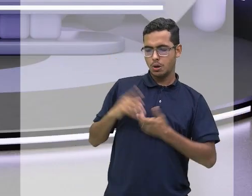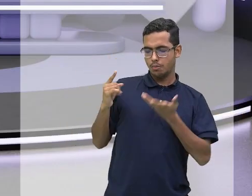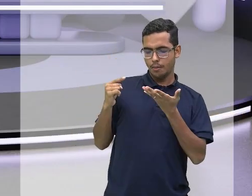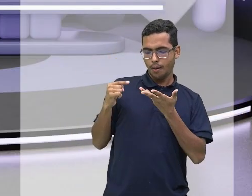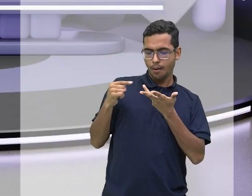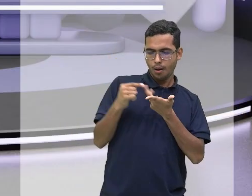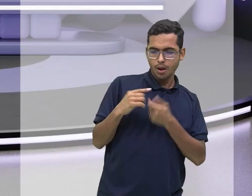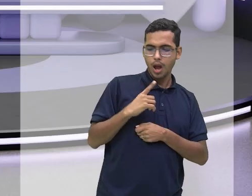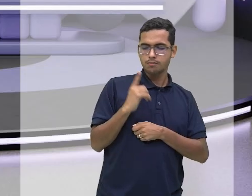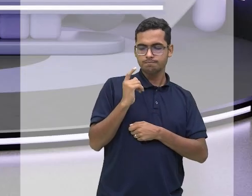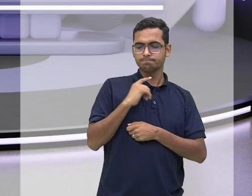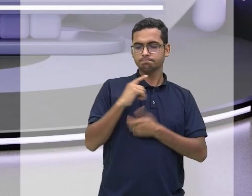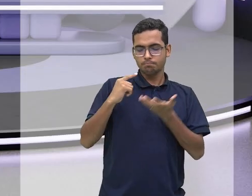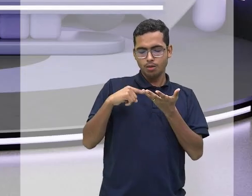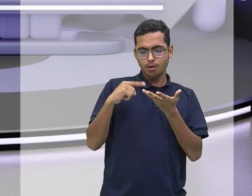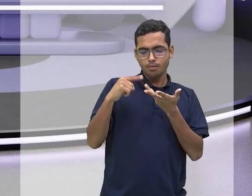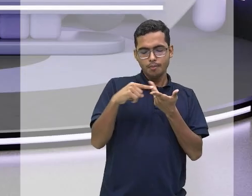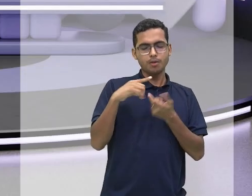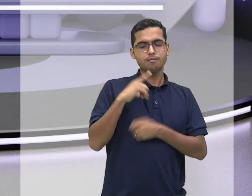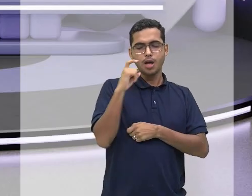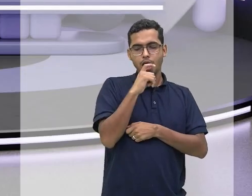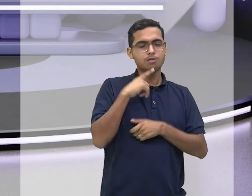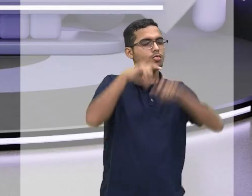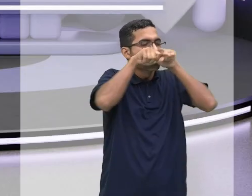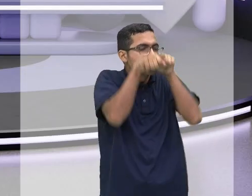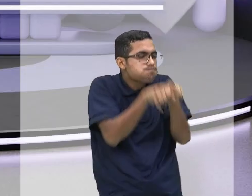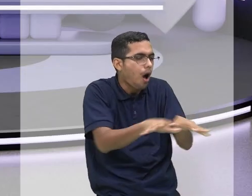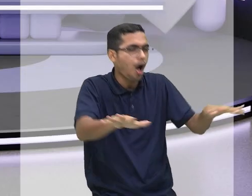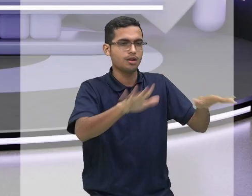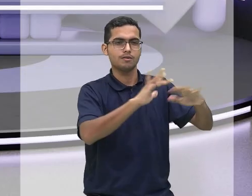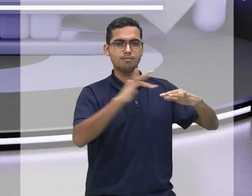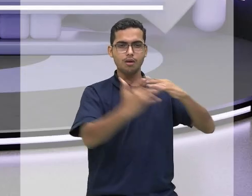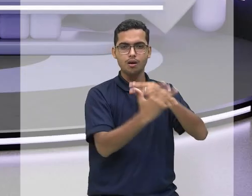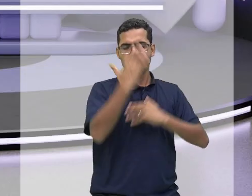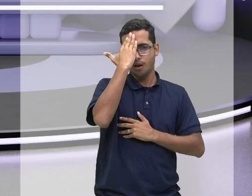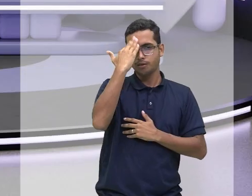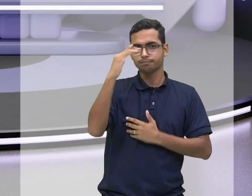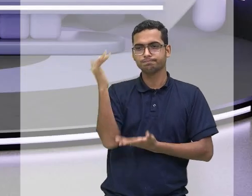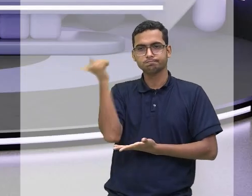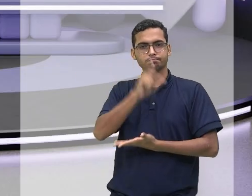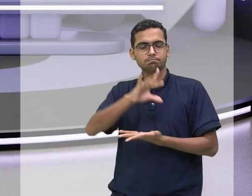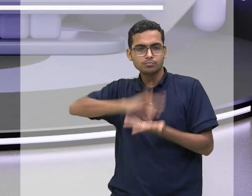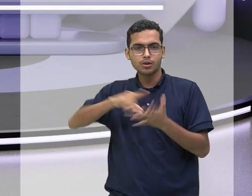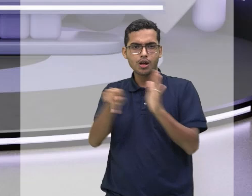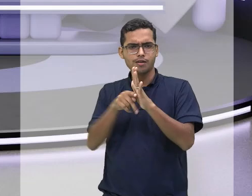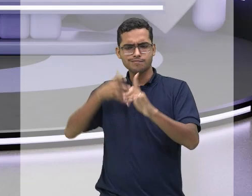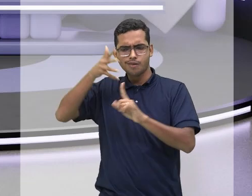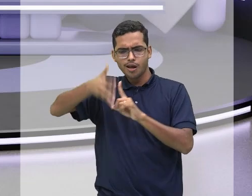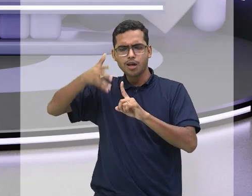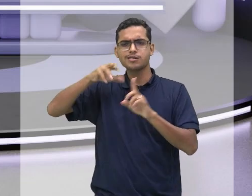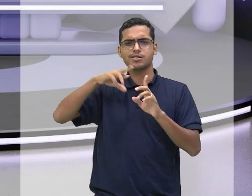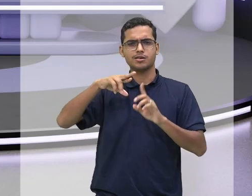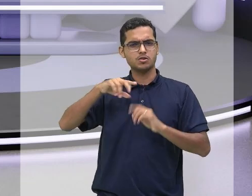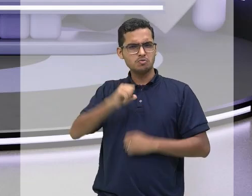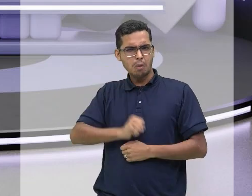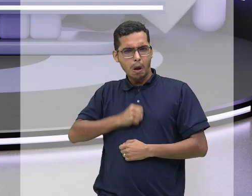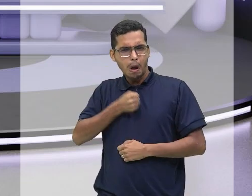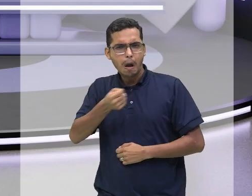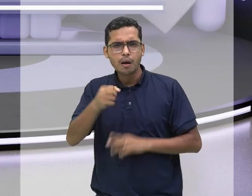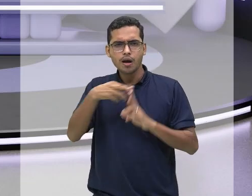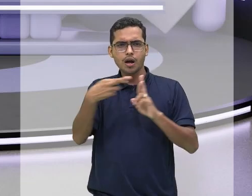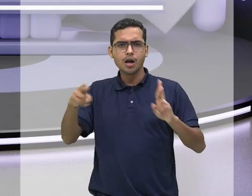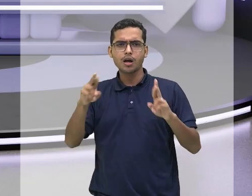né? Pensar também, às vezes, o discurso religioso sendo usado a favor da destruição